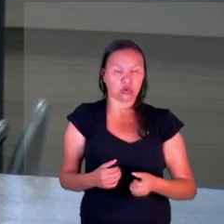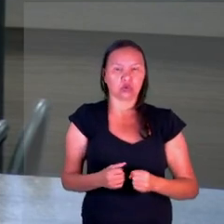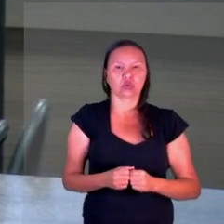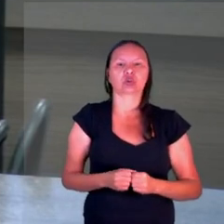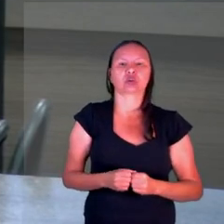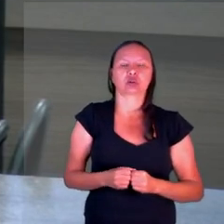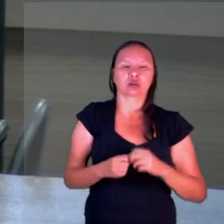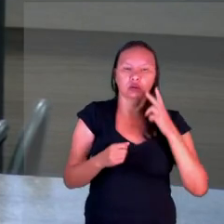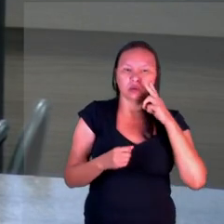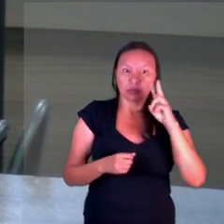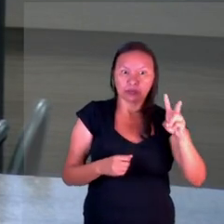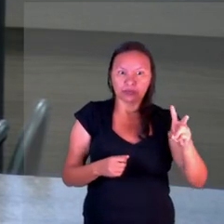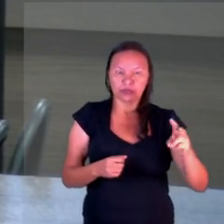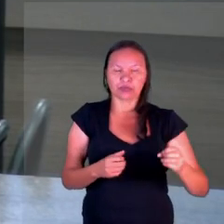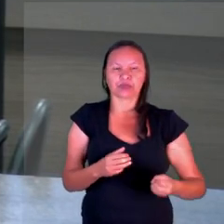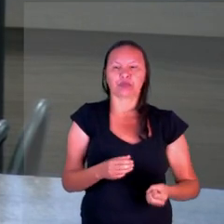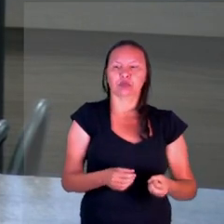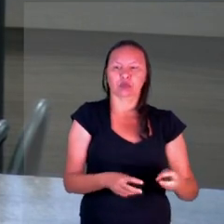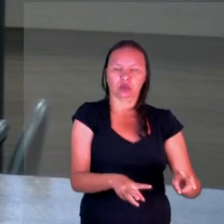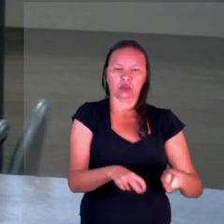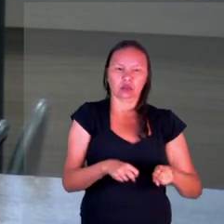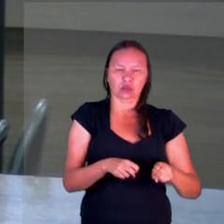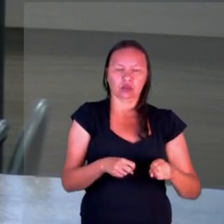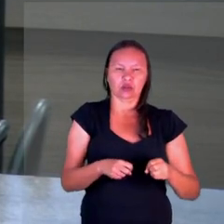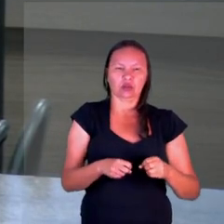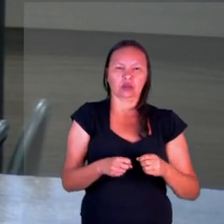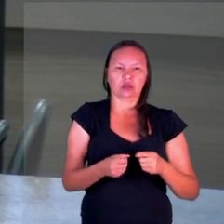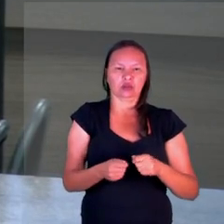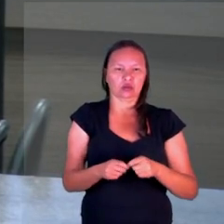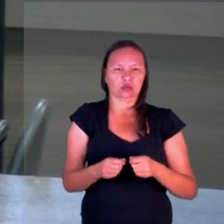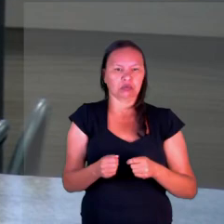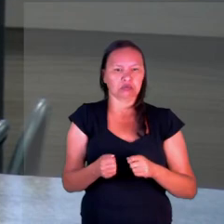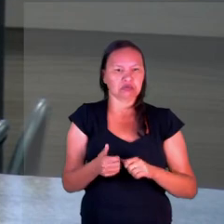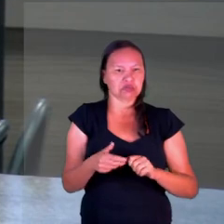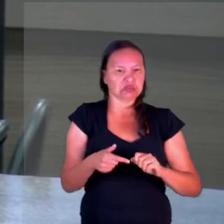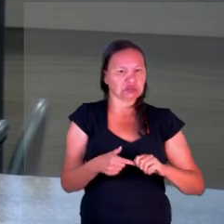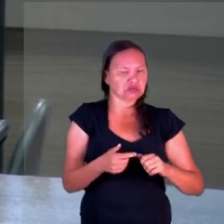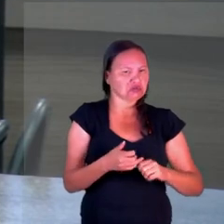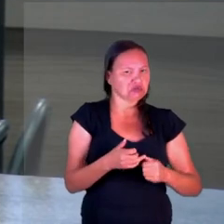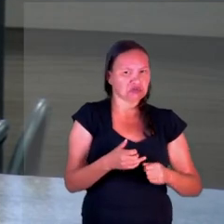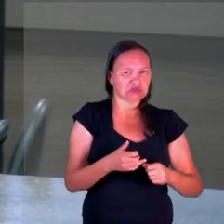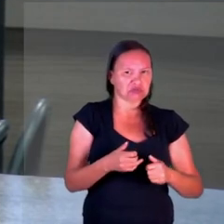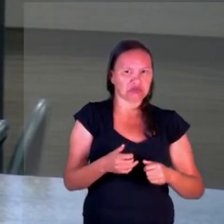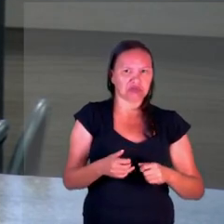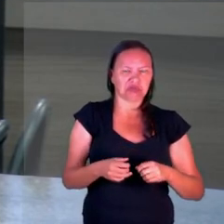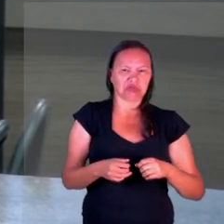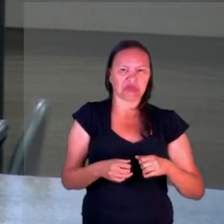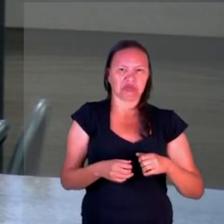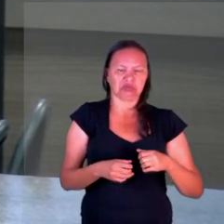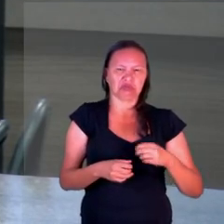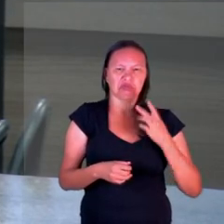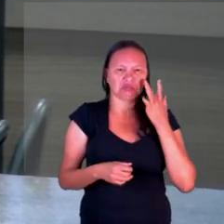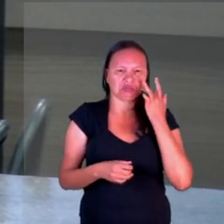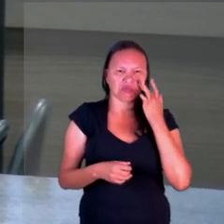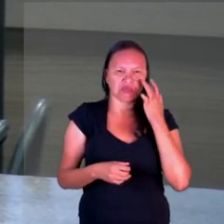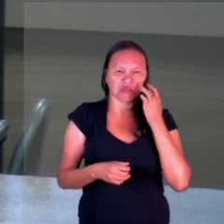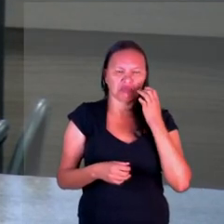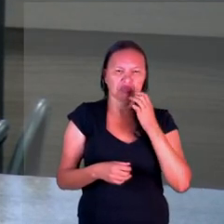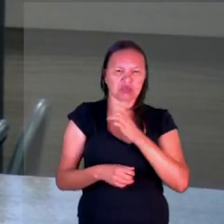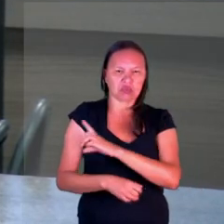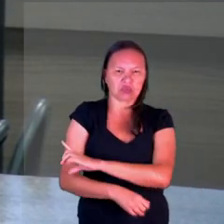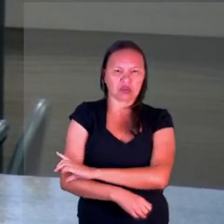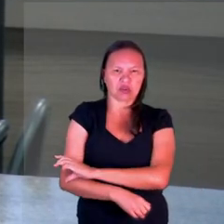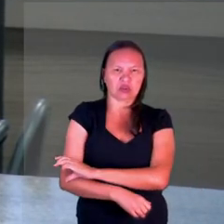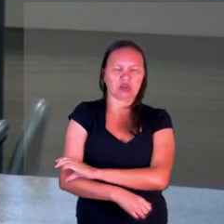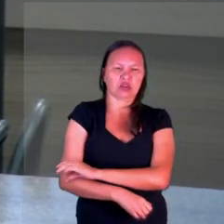essa outra visão aí da monocultura é milho soja e aí alcança também Estado do Piauí estado Tocantins